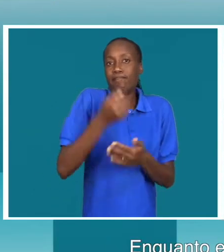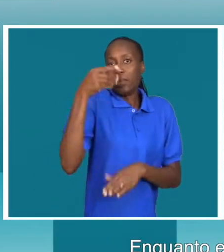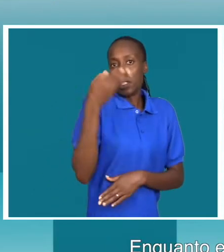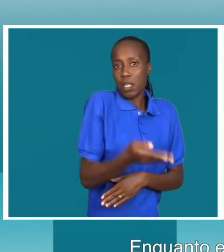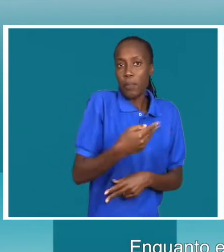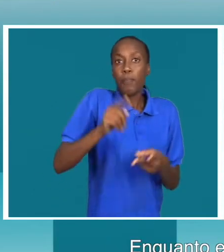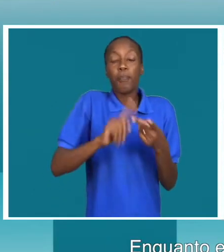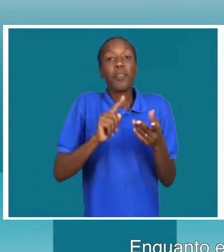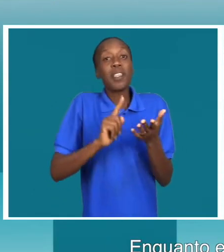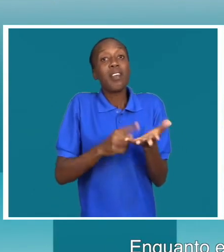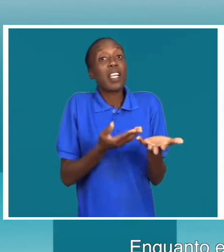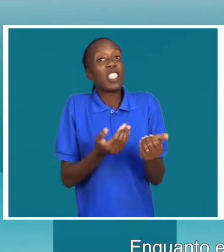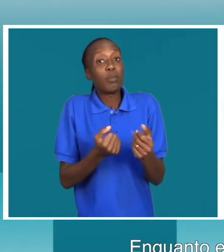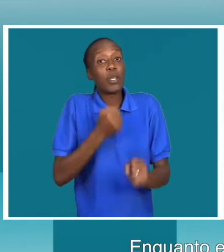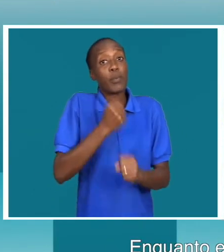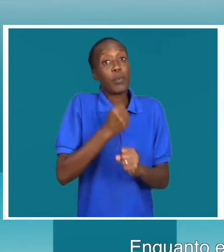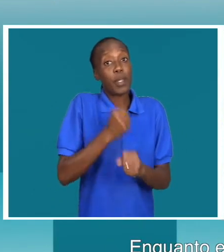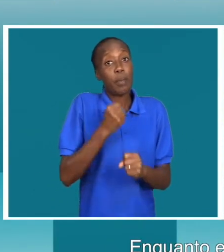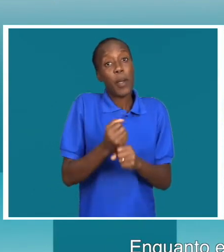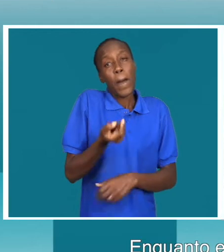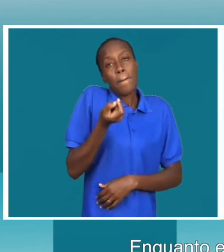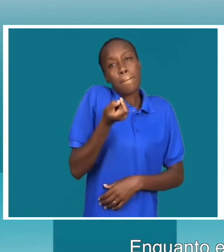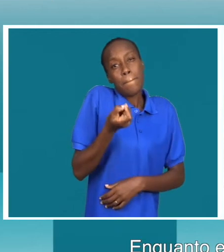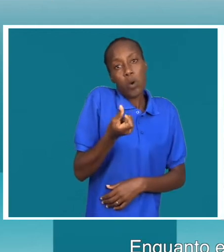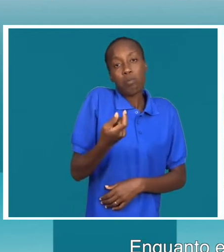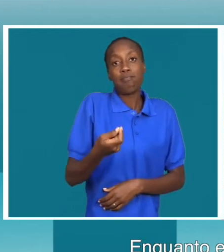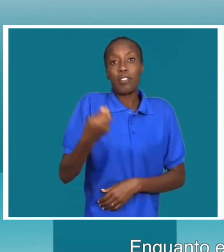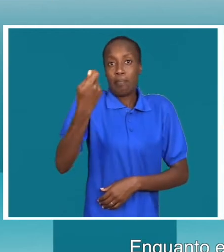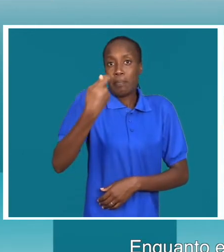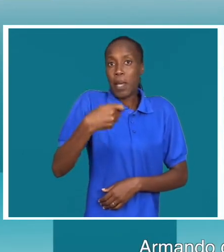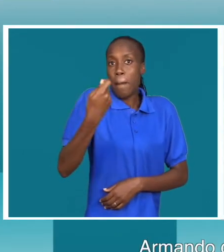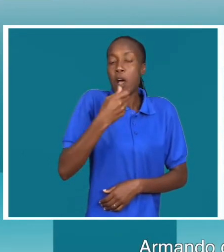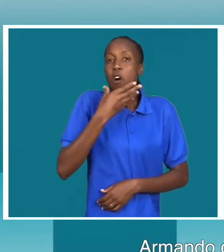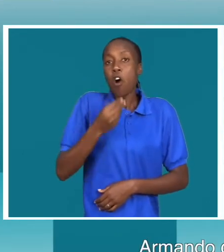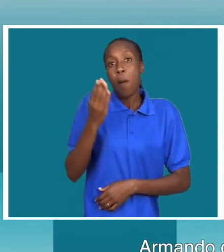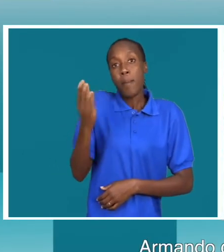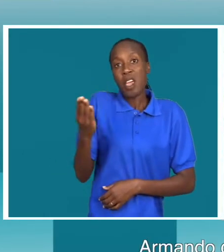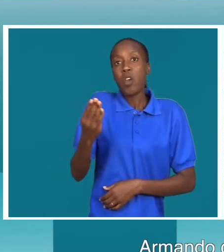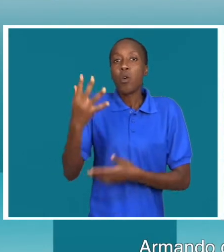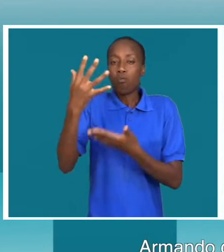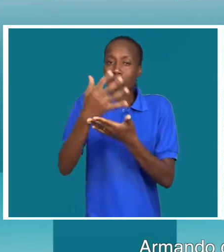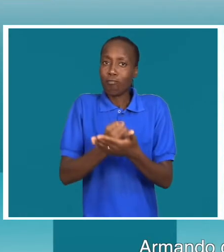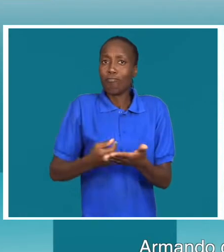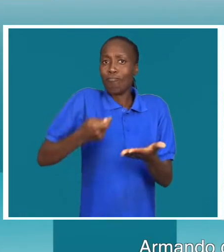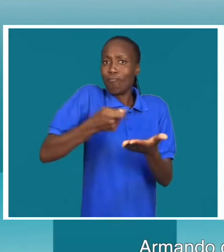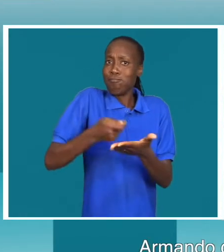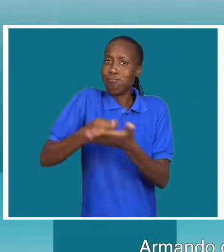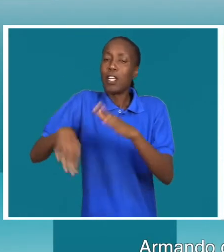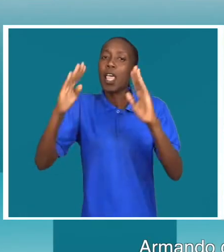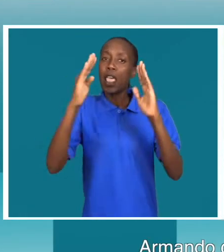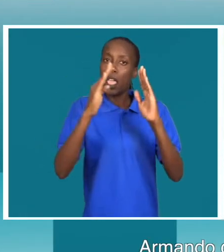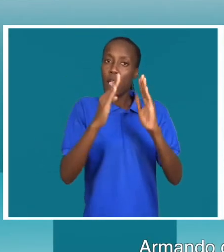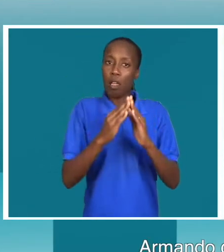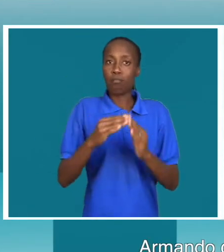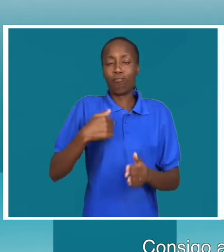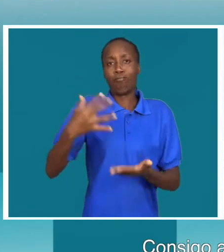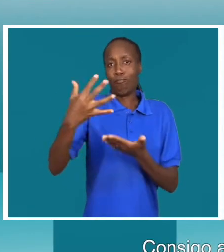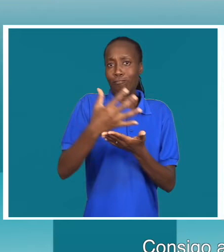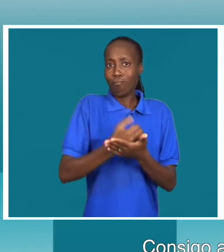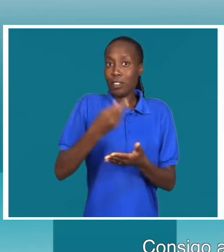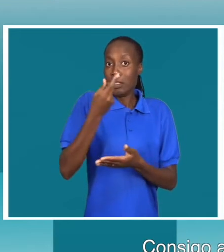Enquanto espera por um emprego fixo, com um pouco de ganha como um mocheiro, Armando consegue custear algumas despesas da sua casa.